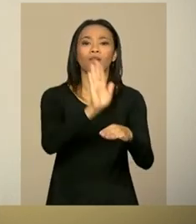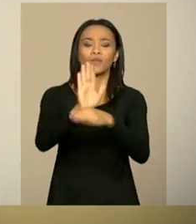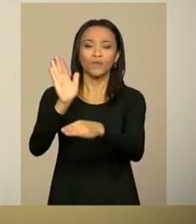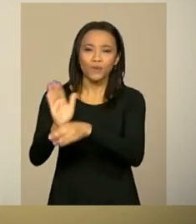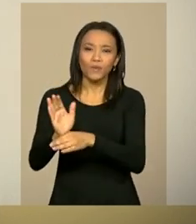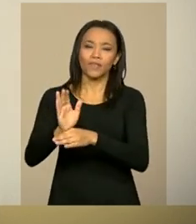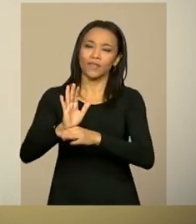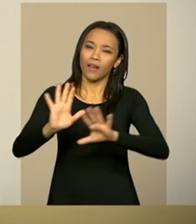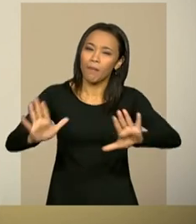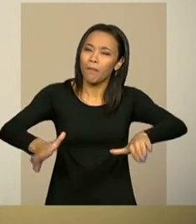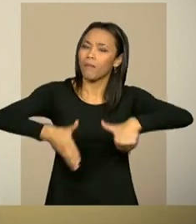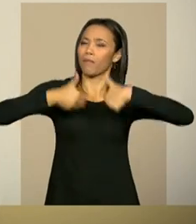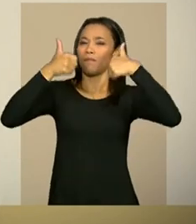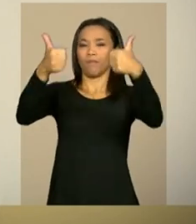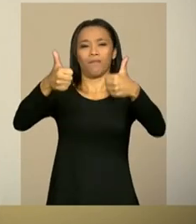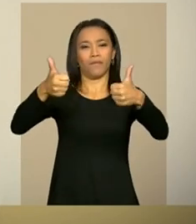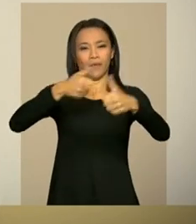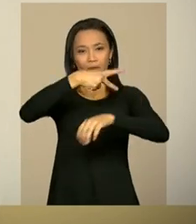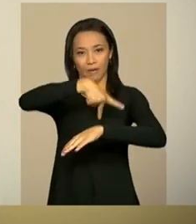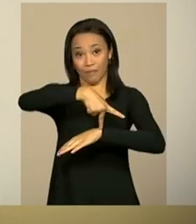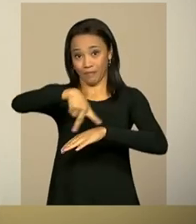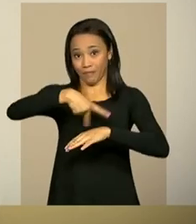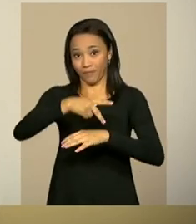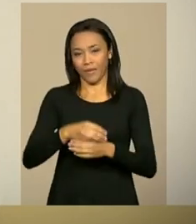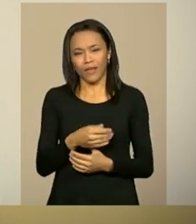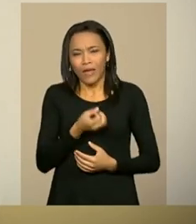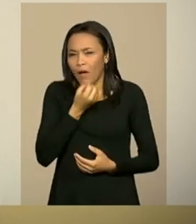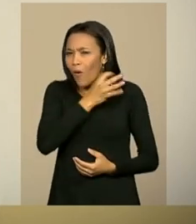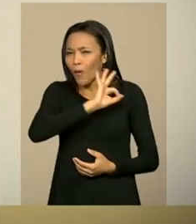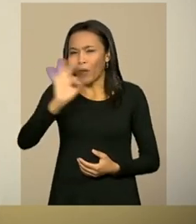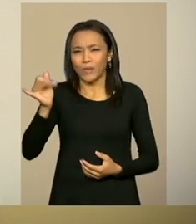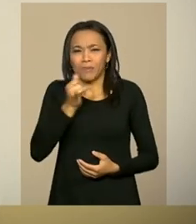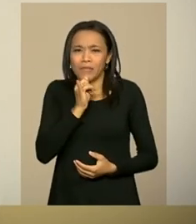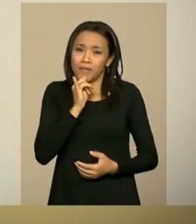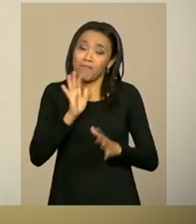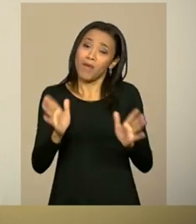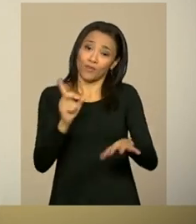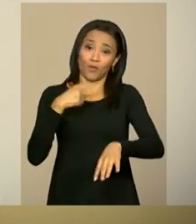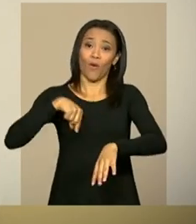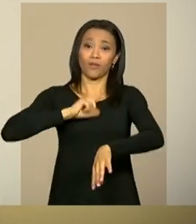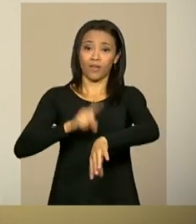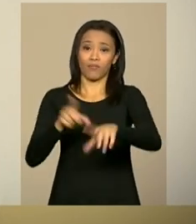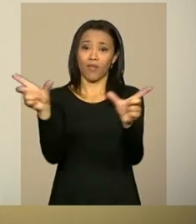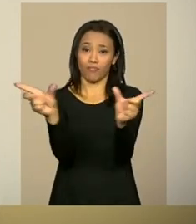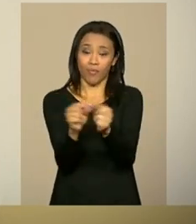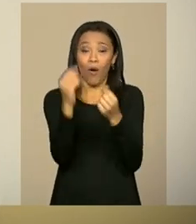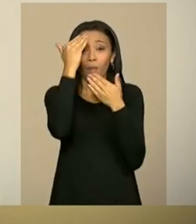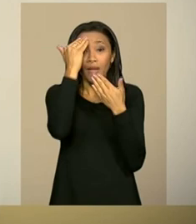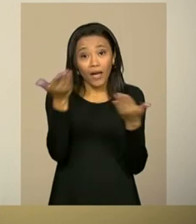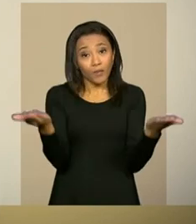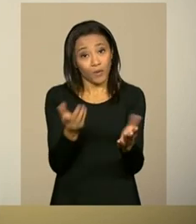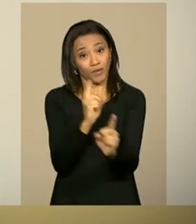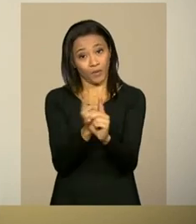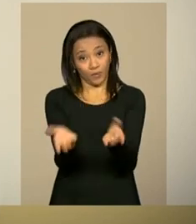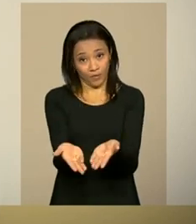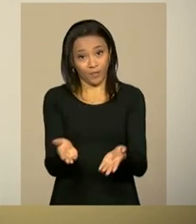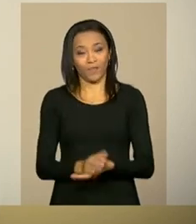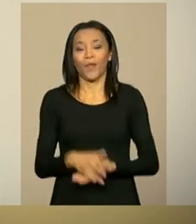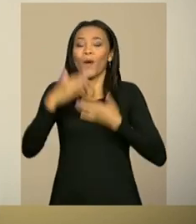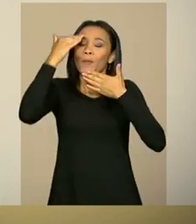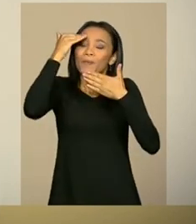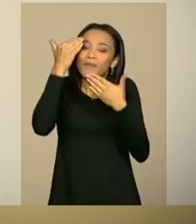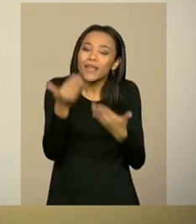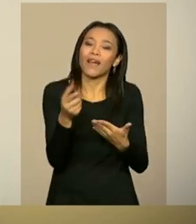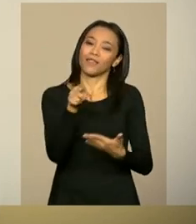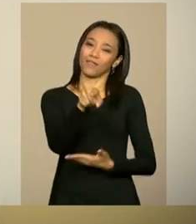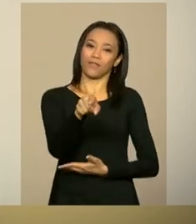construir um Brasil muito melhor que pelos exemplos presidenta Infelizmente o nosso tempo chegou ao fim obrigado por mais esse café Obrigado